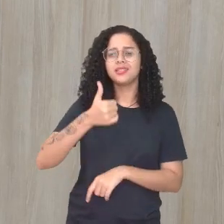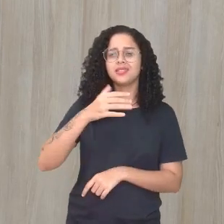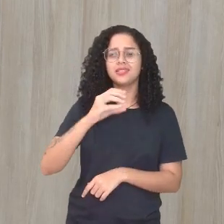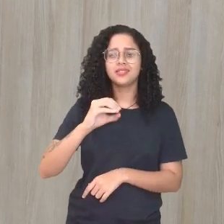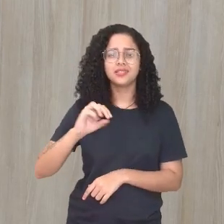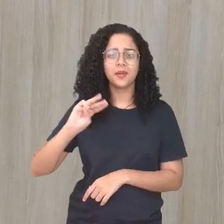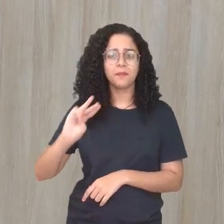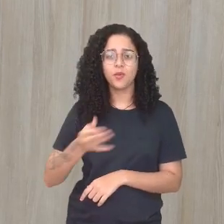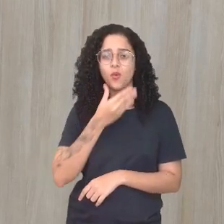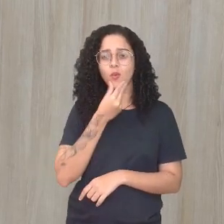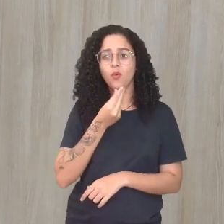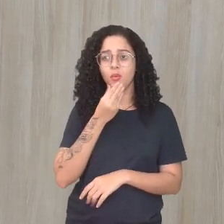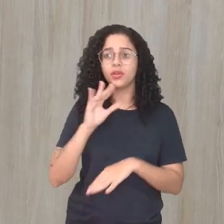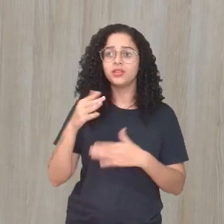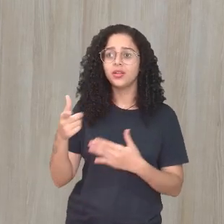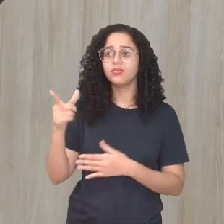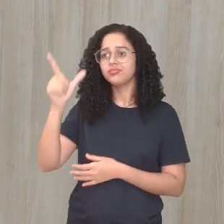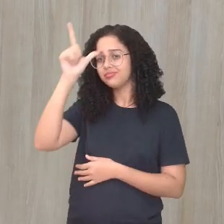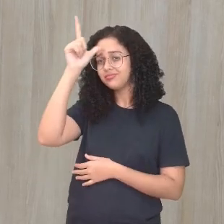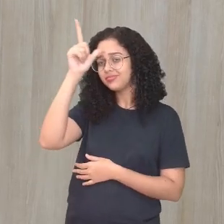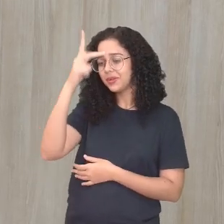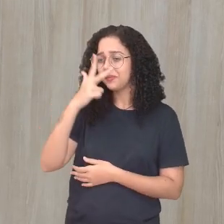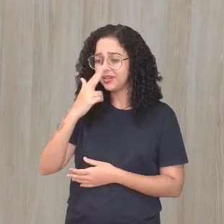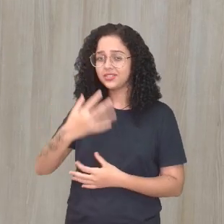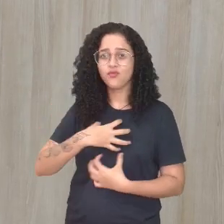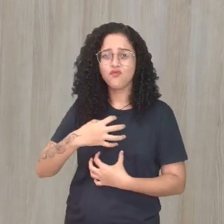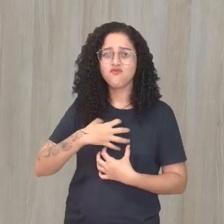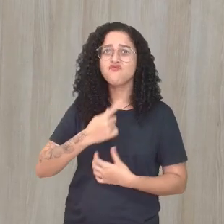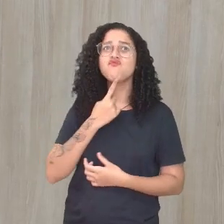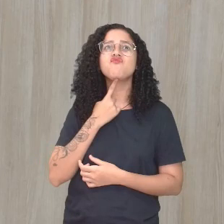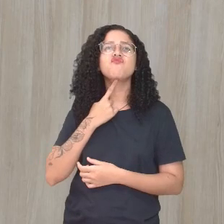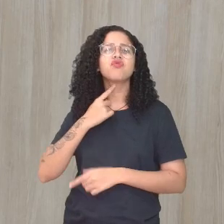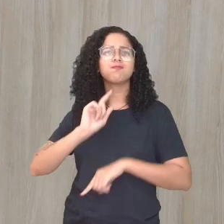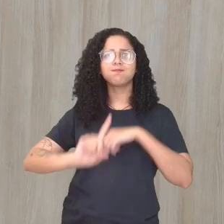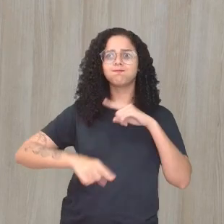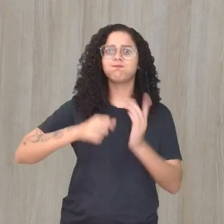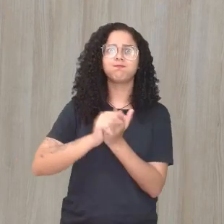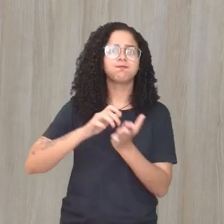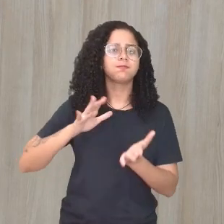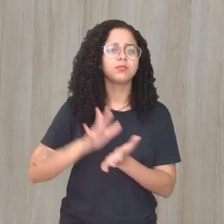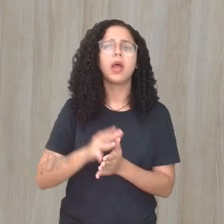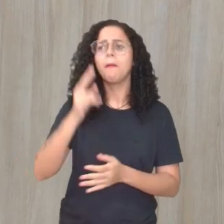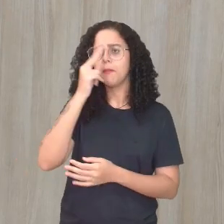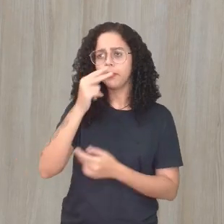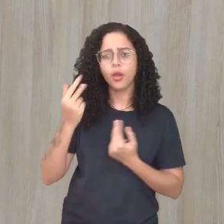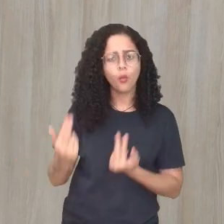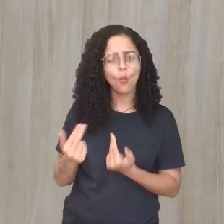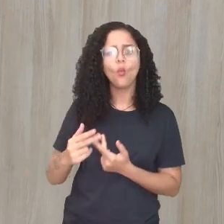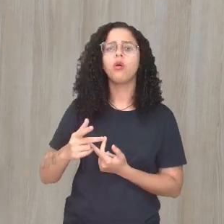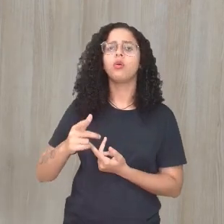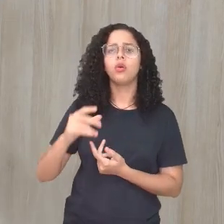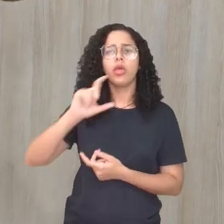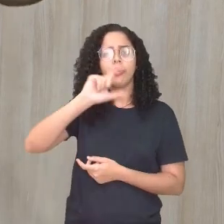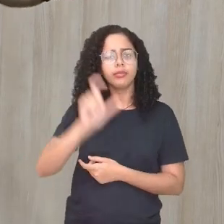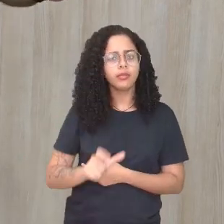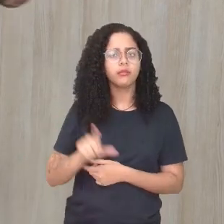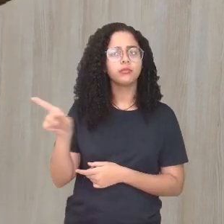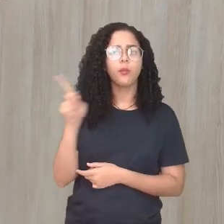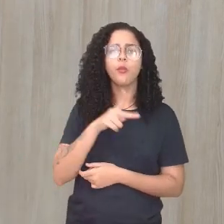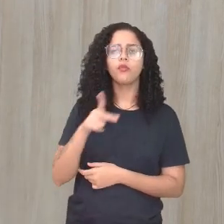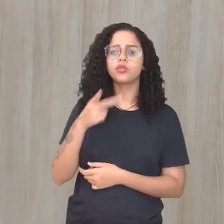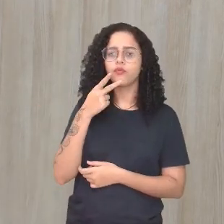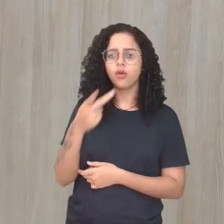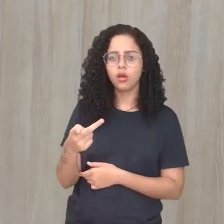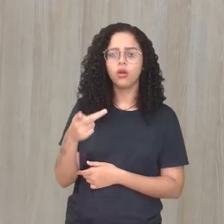Então ela saiu aí com um sentimento de revanche muito grande. A mesma coisa aconteceu com a Itália. Então, como o professor falou,